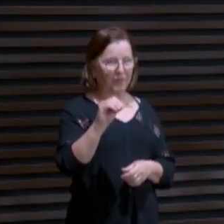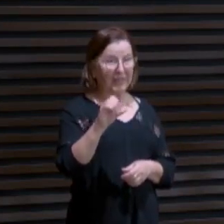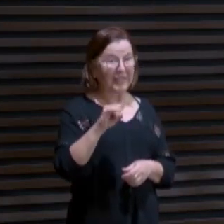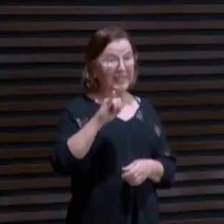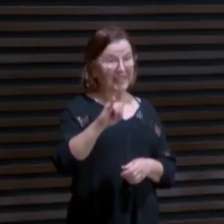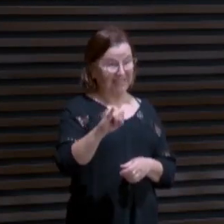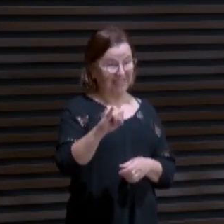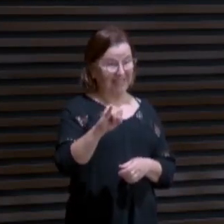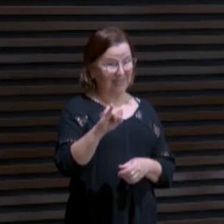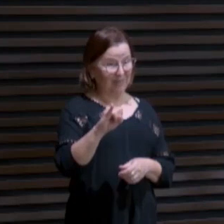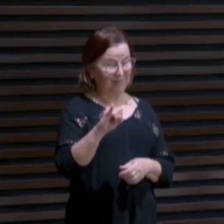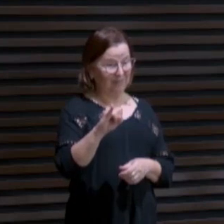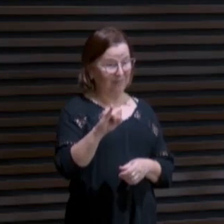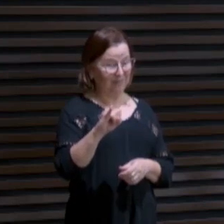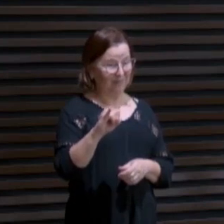sido